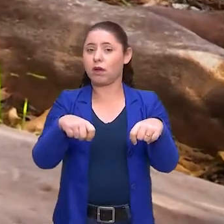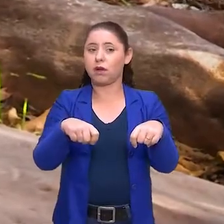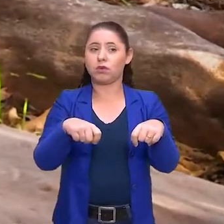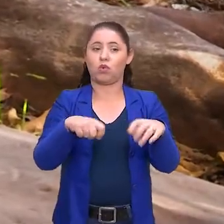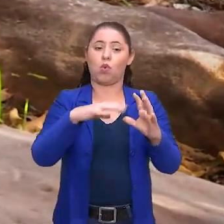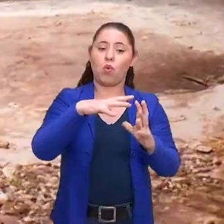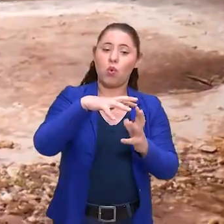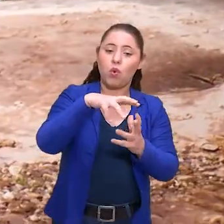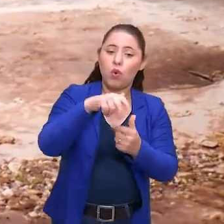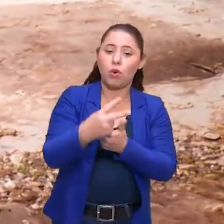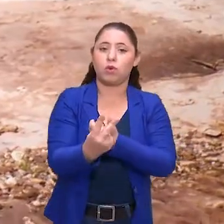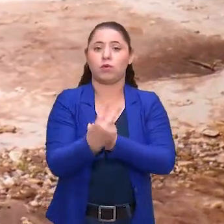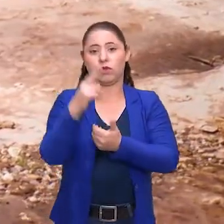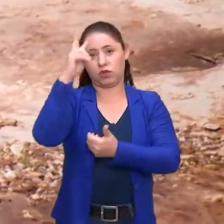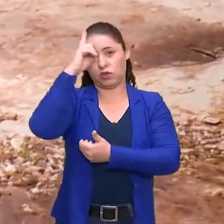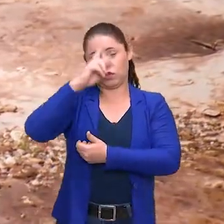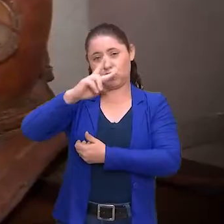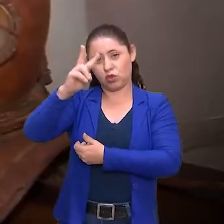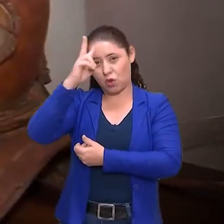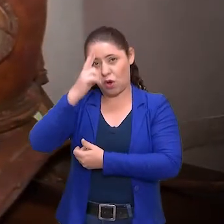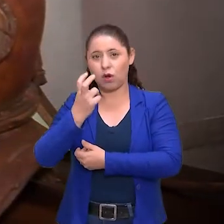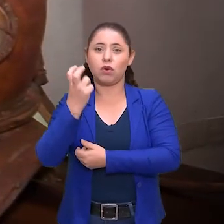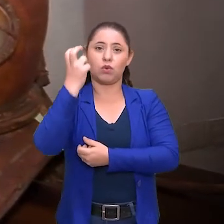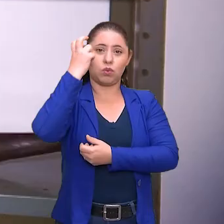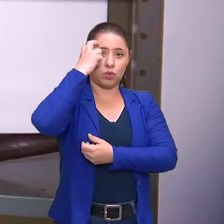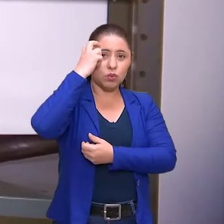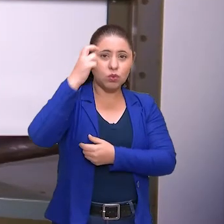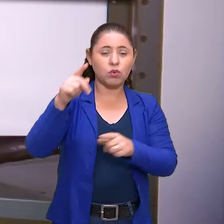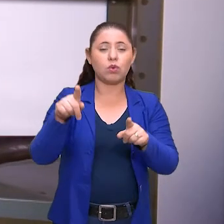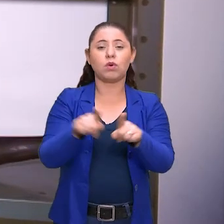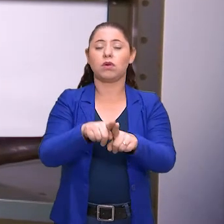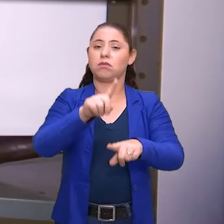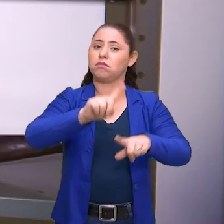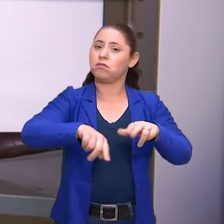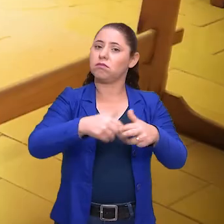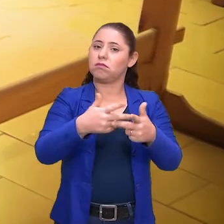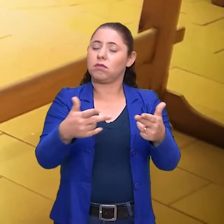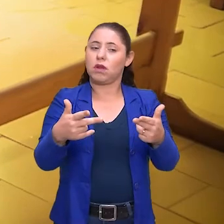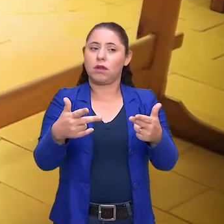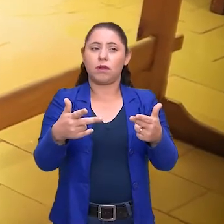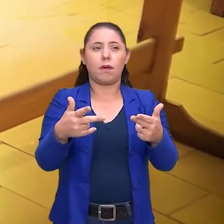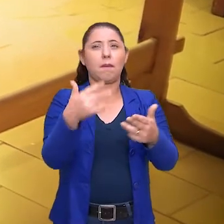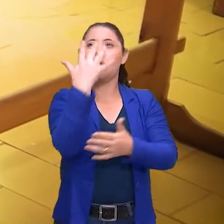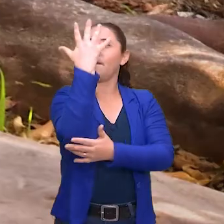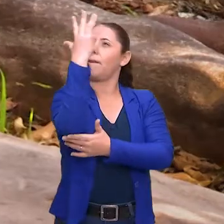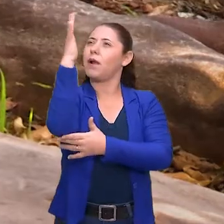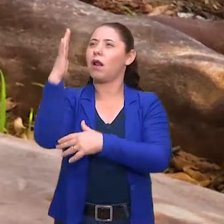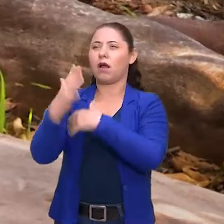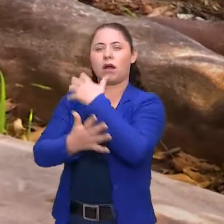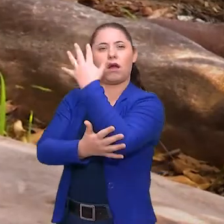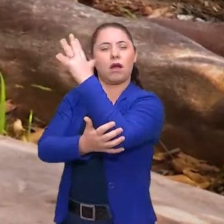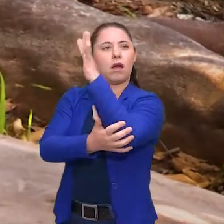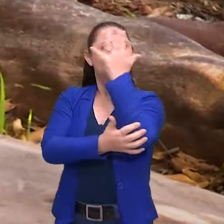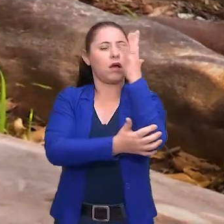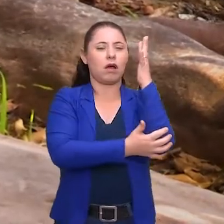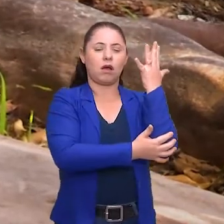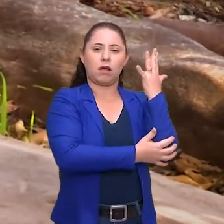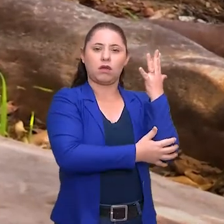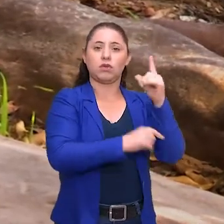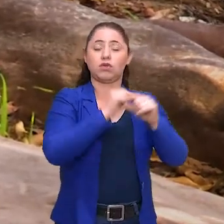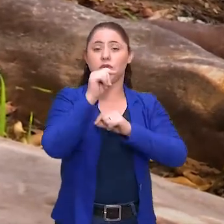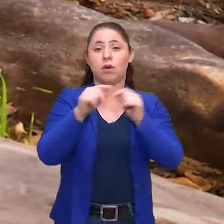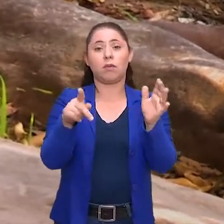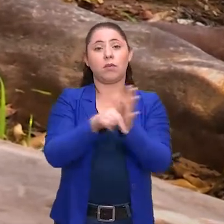dessas potencialidades ambientais, históricas, culturais, patrimoniais, paisagísticas,